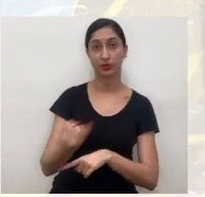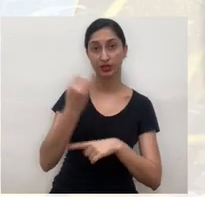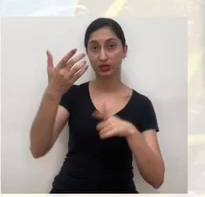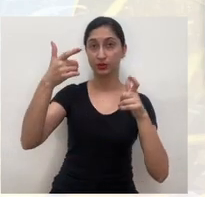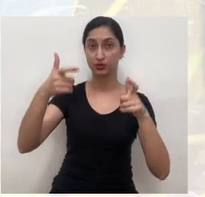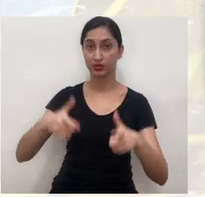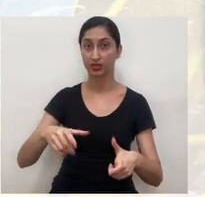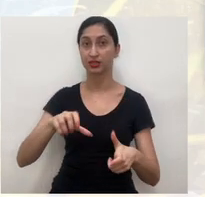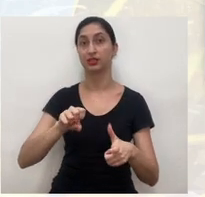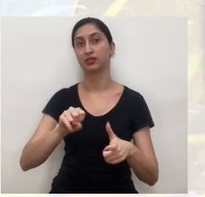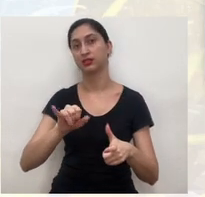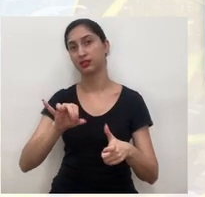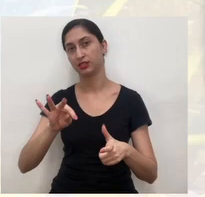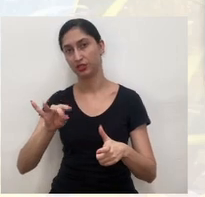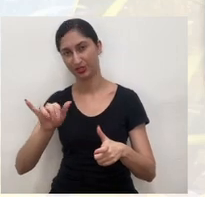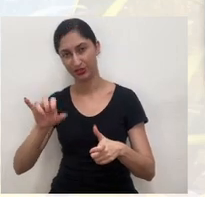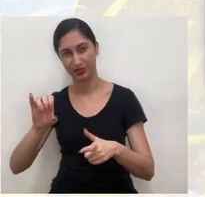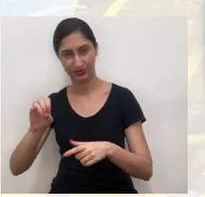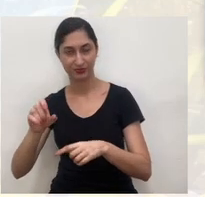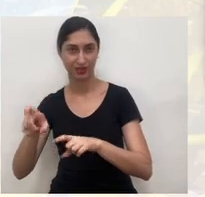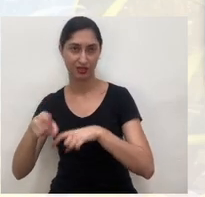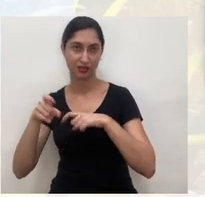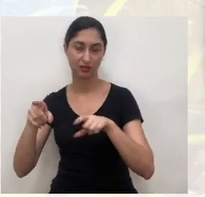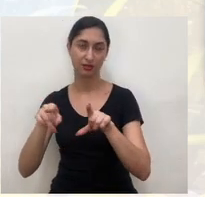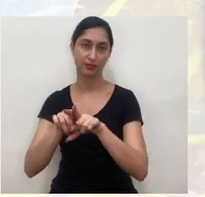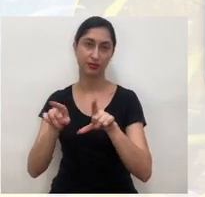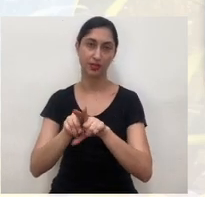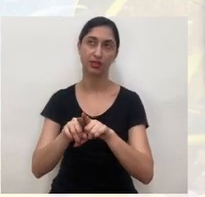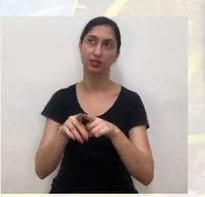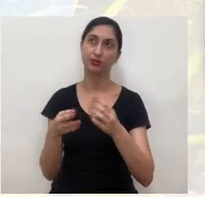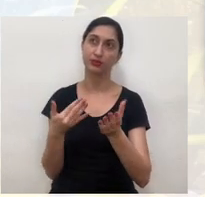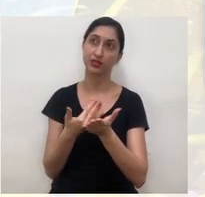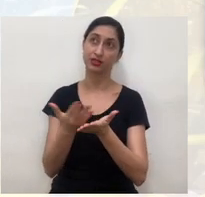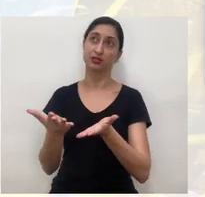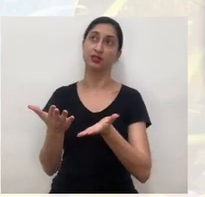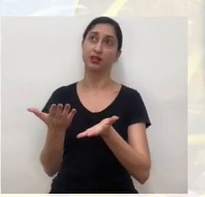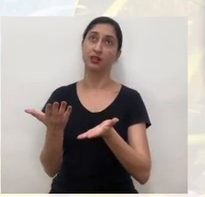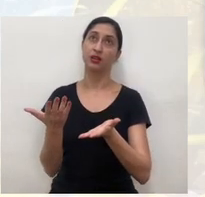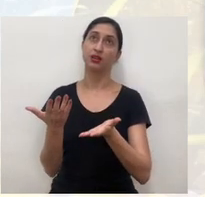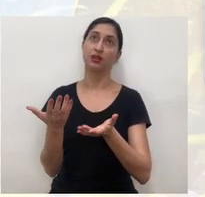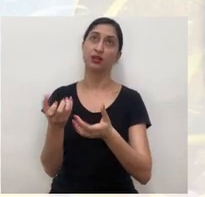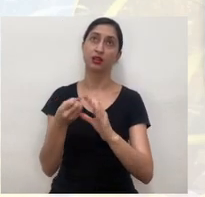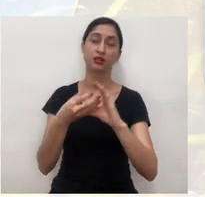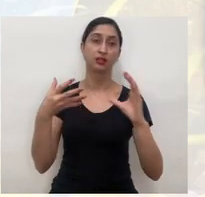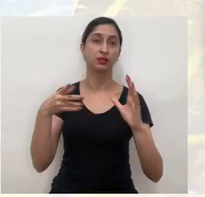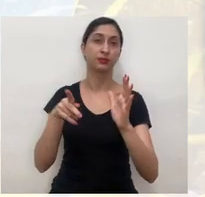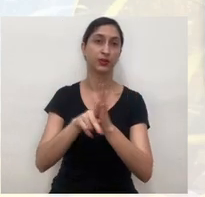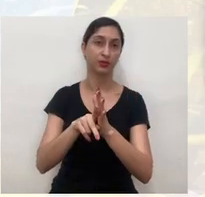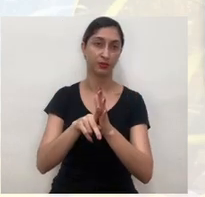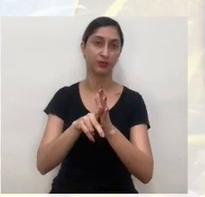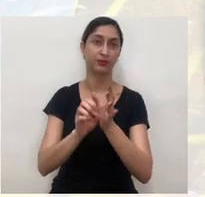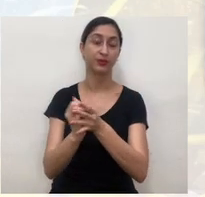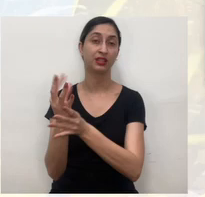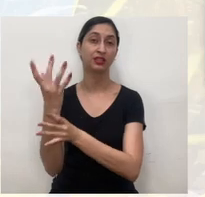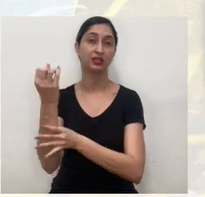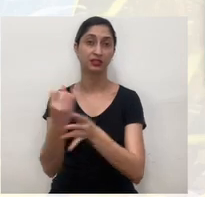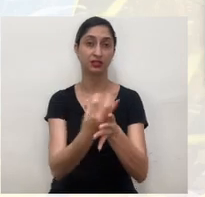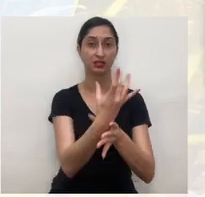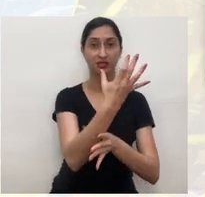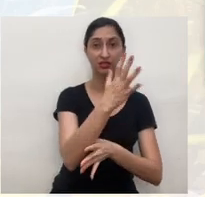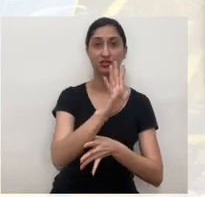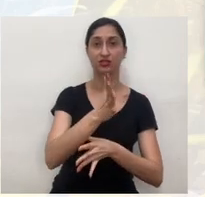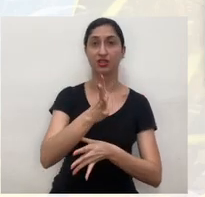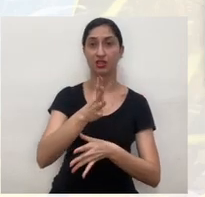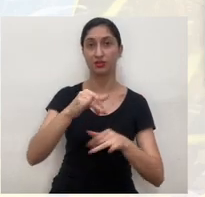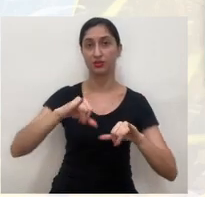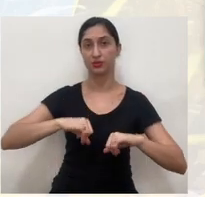né? Também começou a cobrir aspectos de plantas ameaçadas, porque, por exemplo, nós